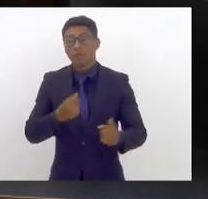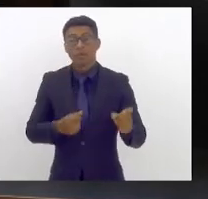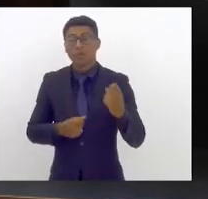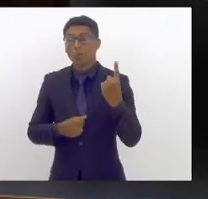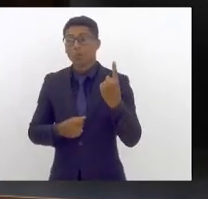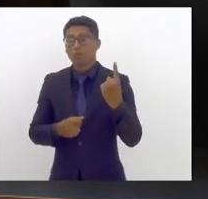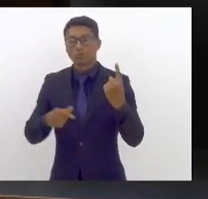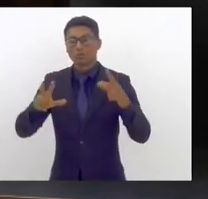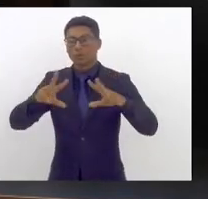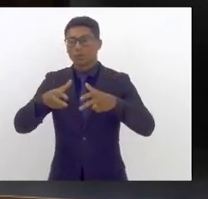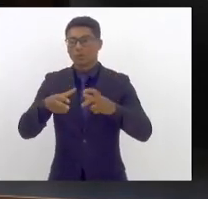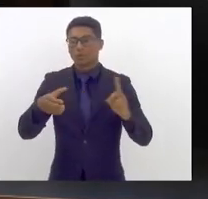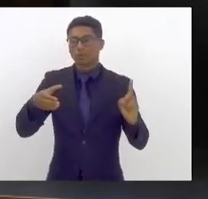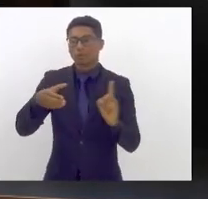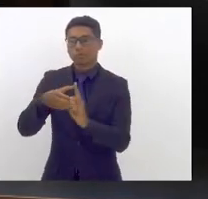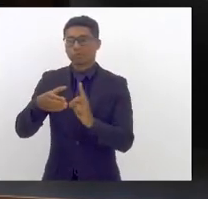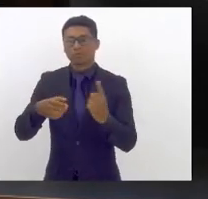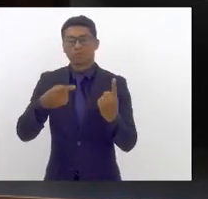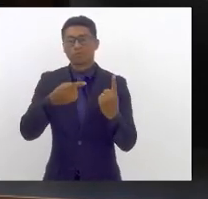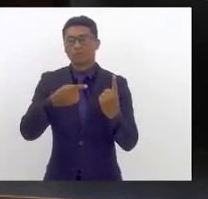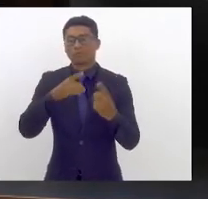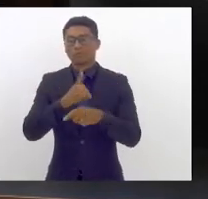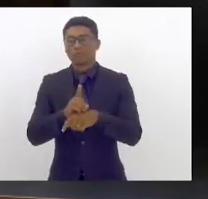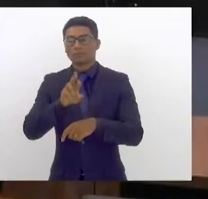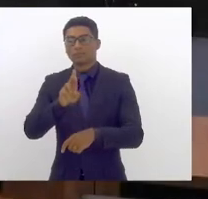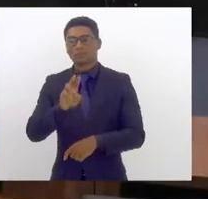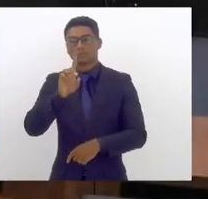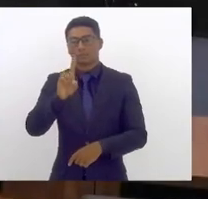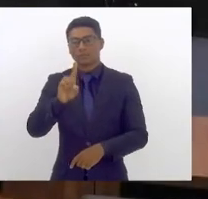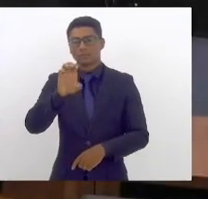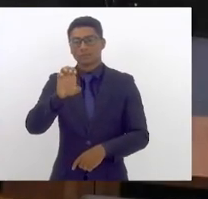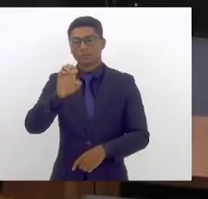a nossa comissão né que é o Dr deodalto